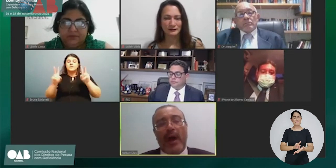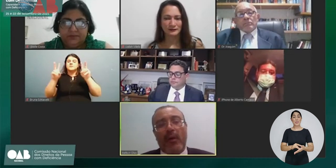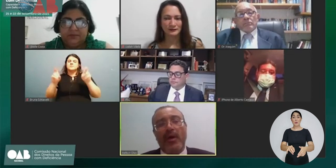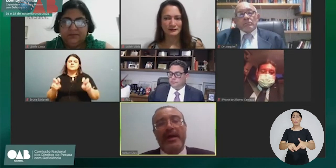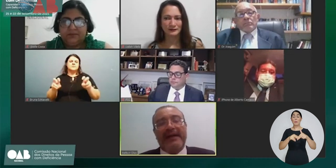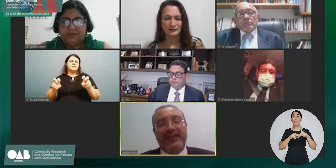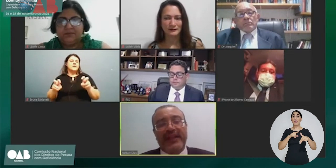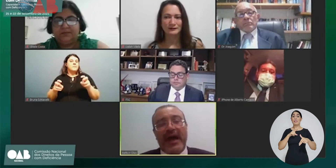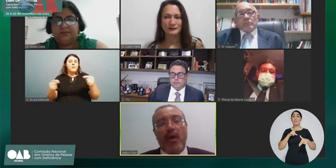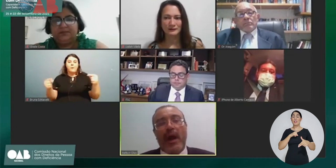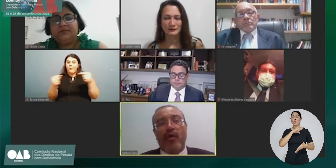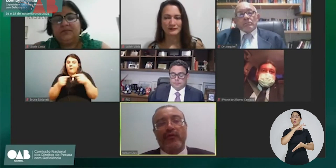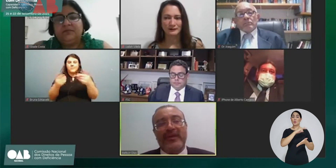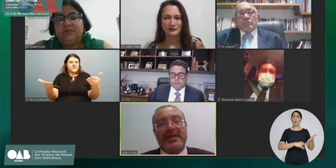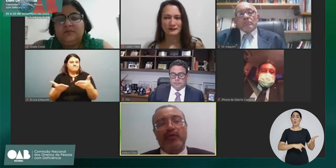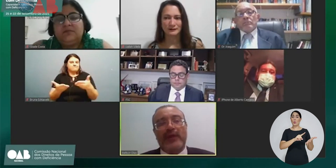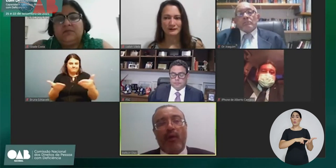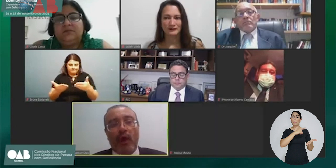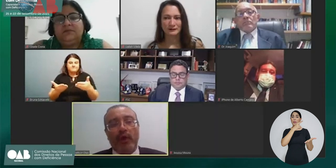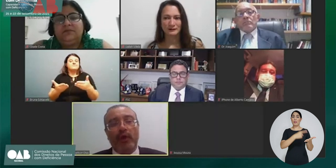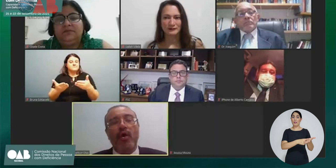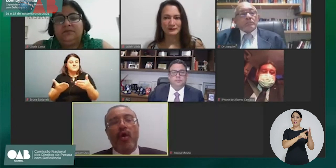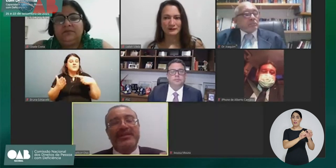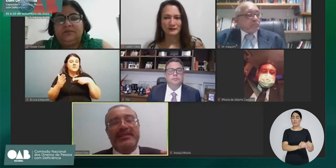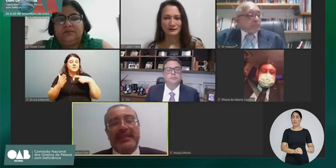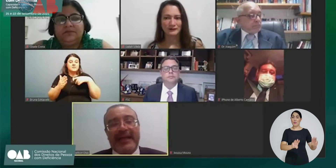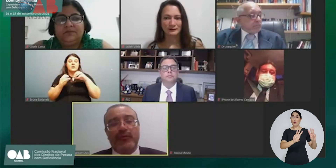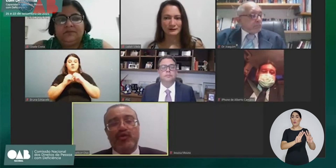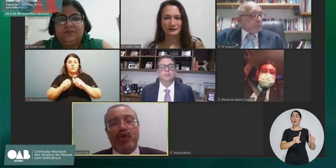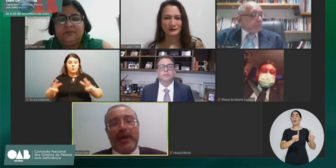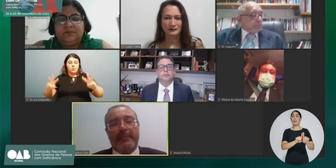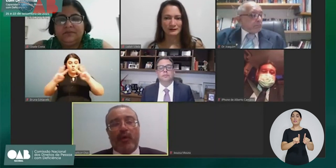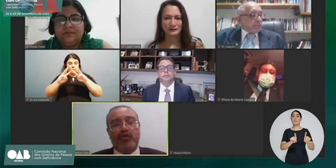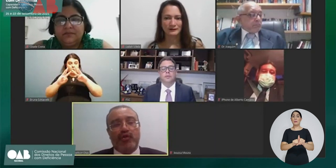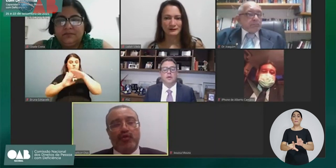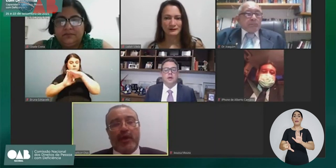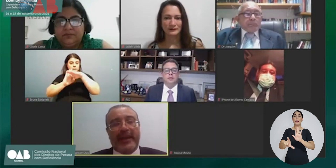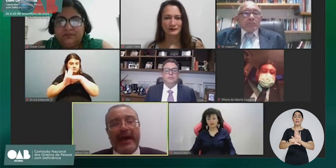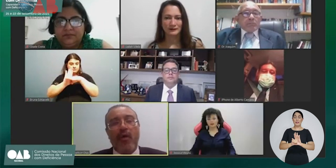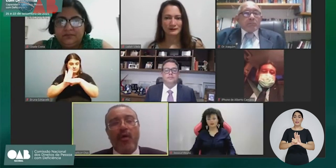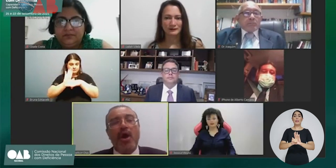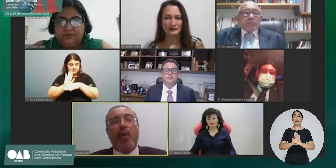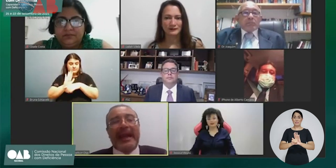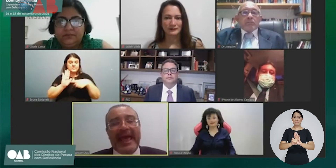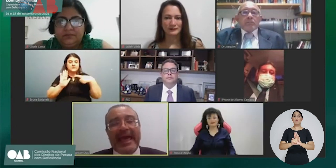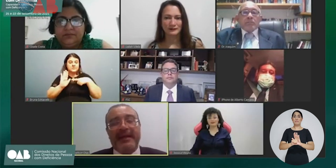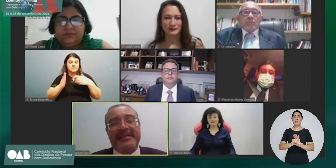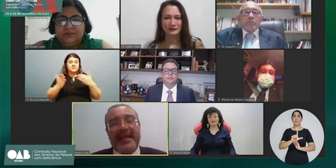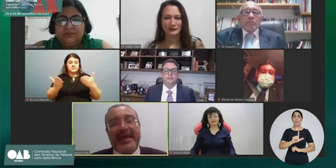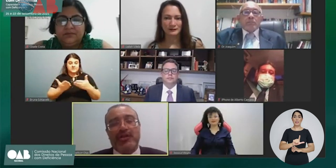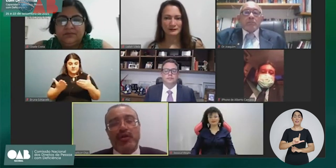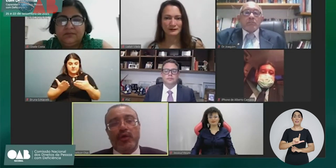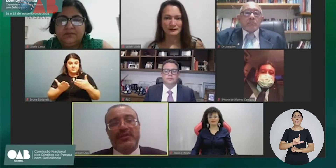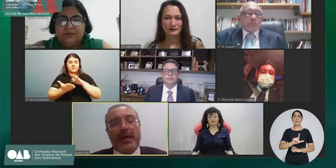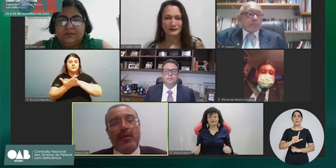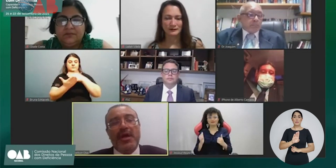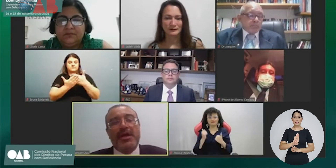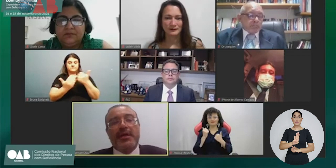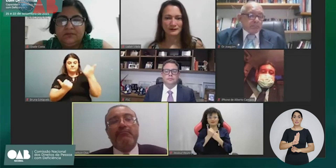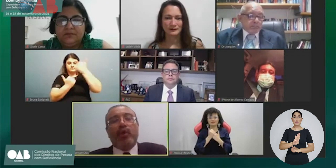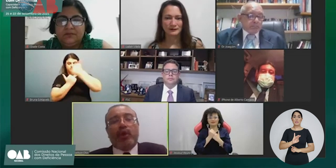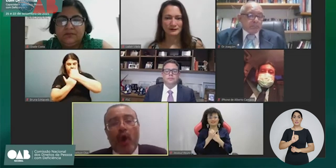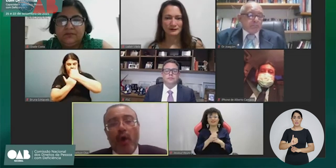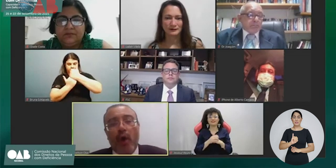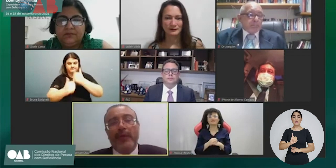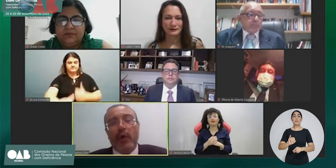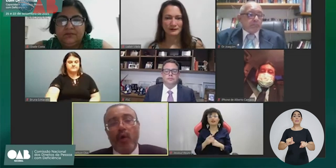mais atual. Afinal, com a Convenção da ONU, com o status de norma constitucional, com a Lei Brasileira de Inclusão,